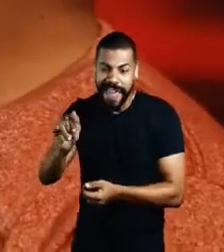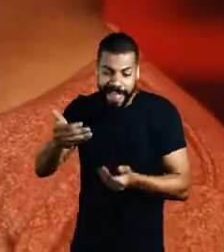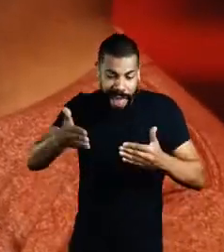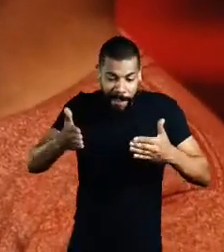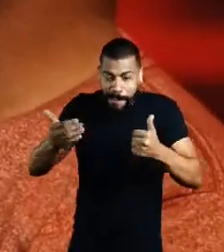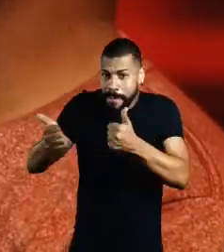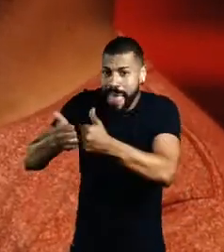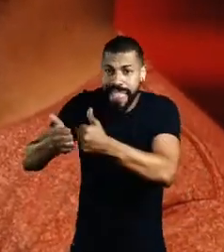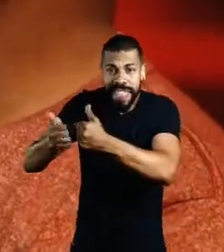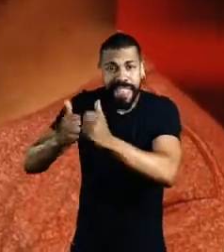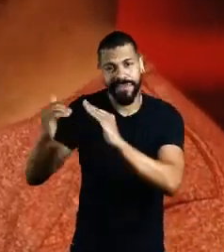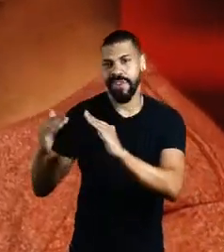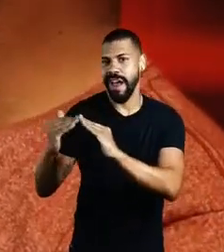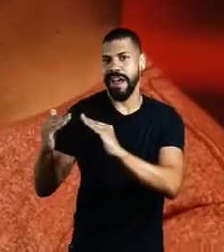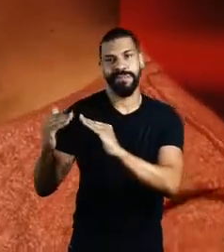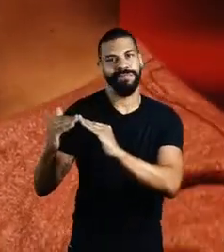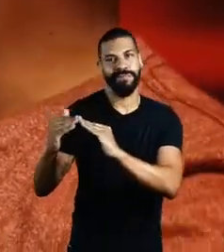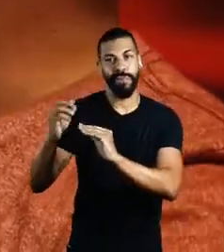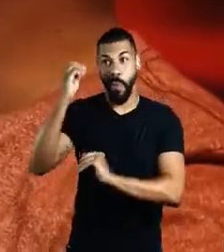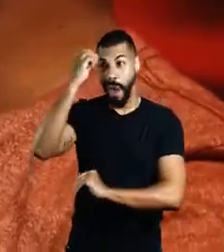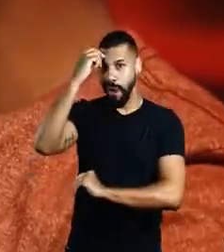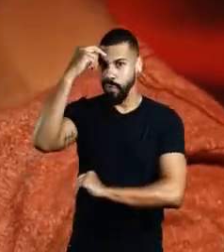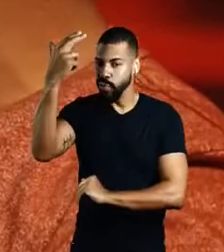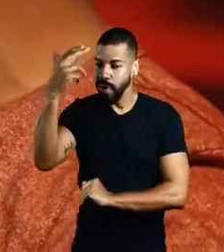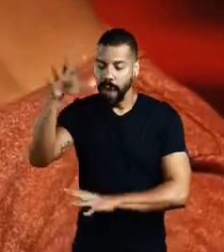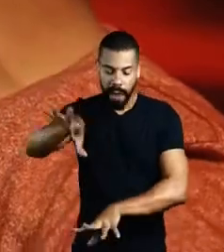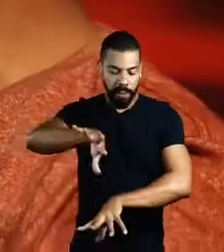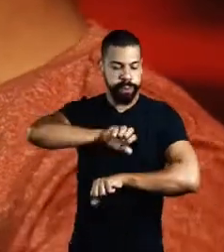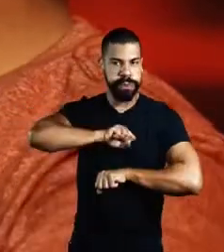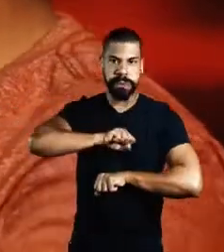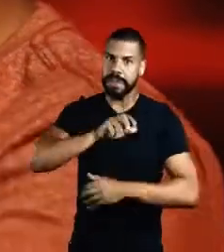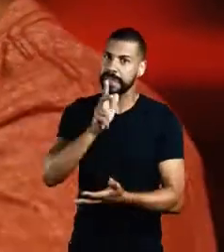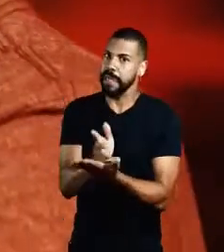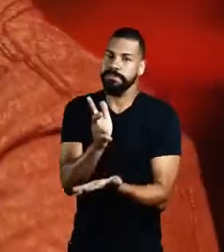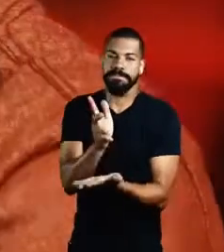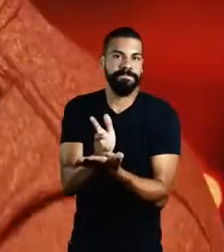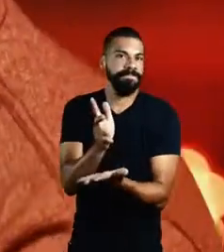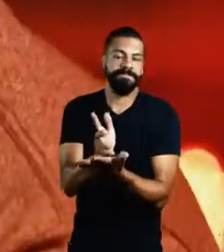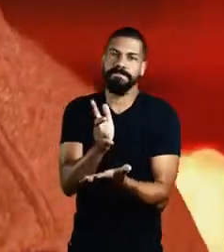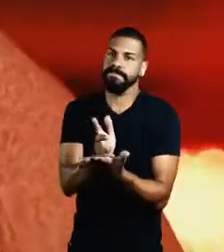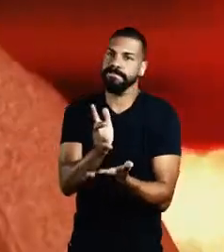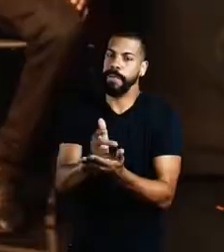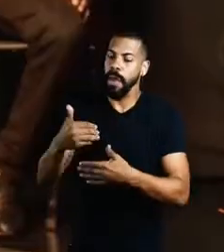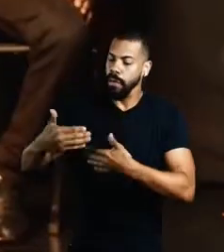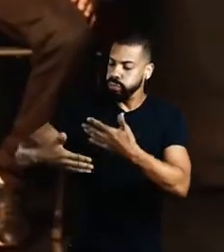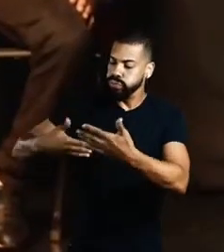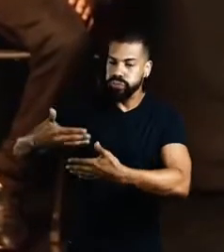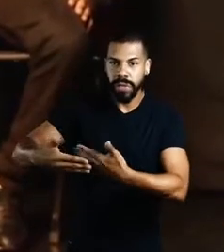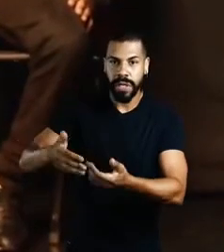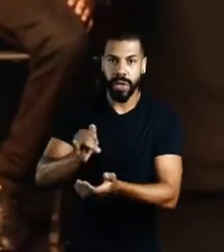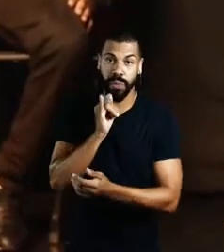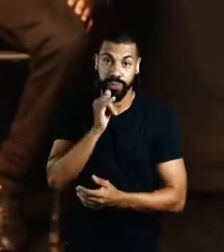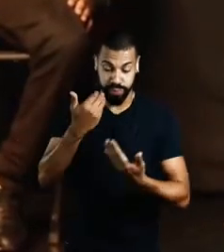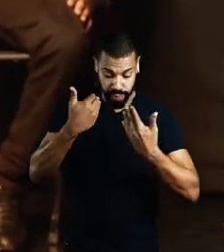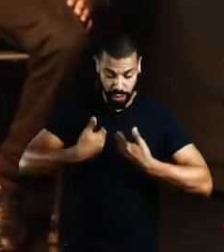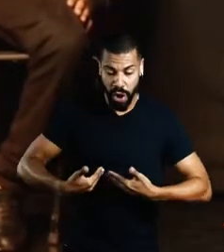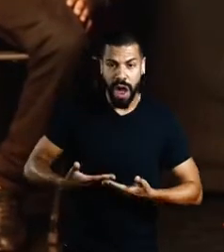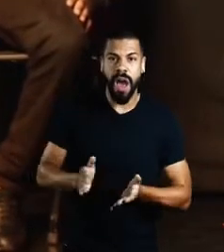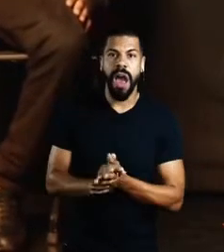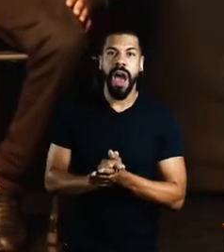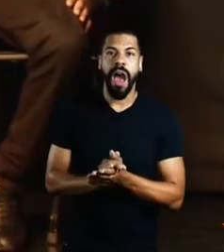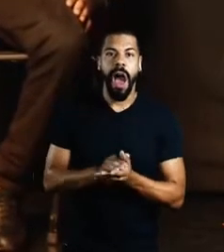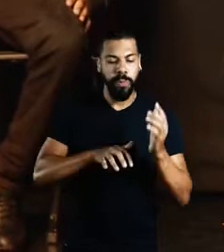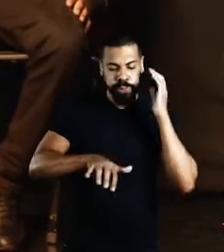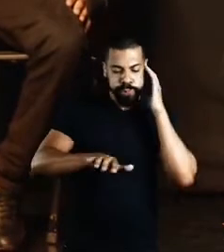casa. Então, a cultura sempre teve favorecendo a gente fazer as coisas. Para mim, fazer meus bailes, que aqui